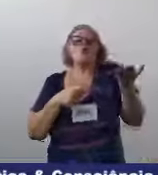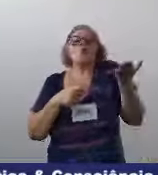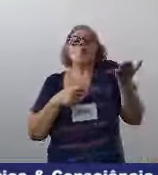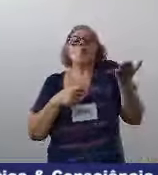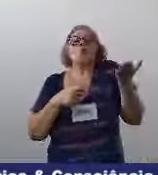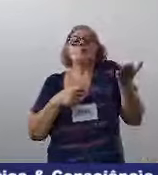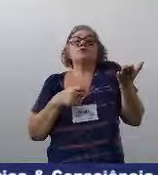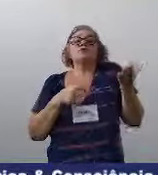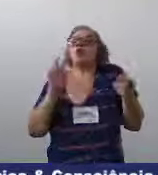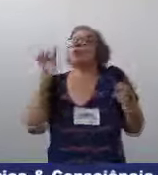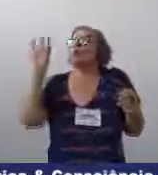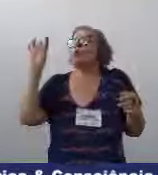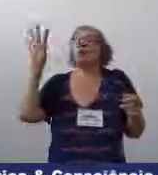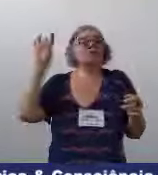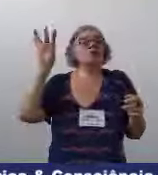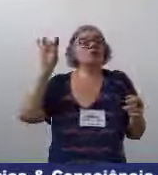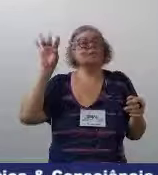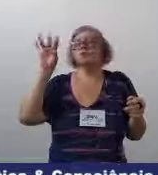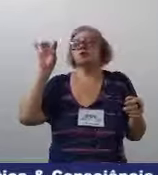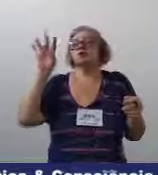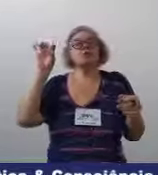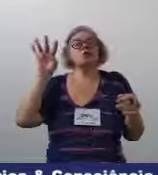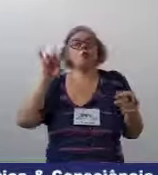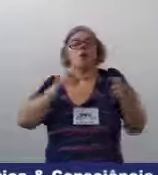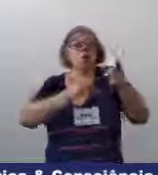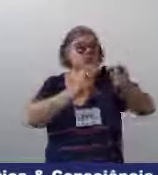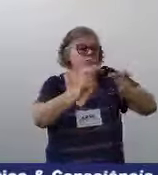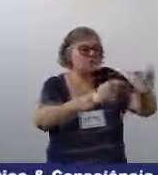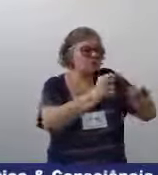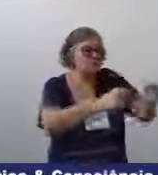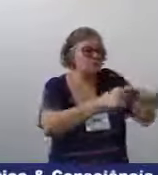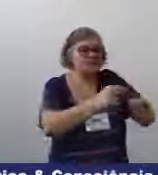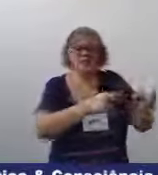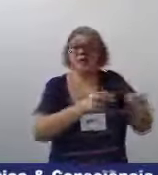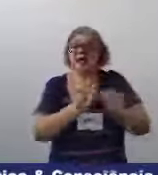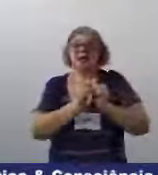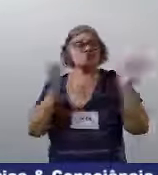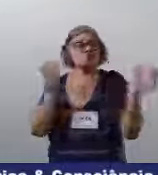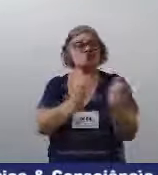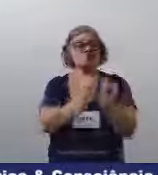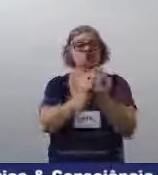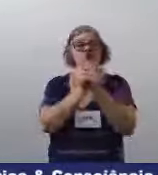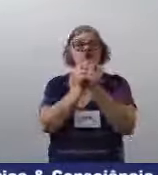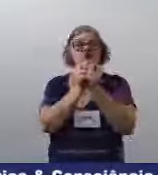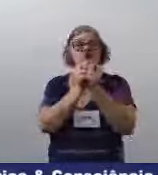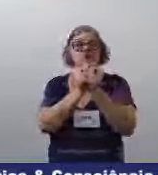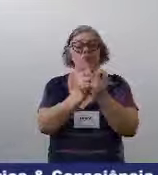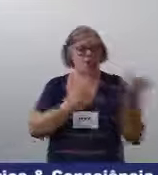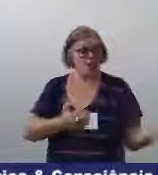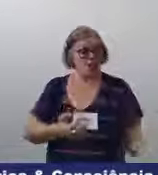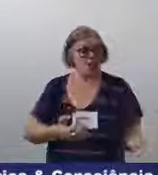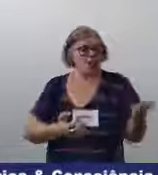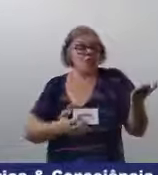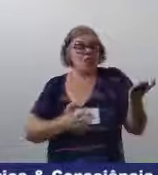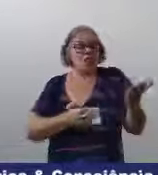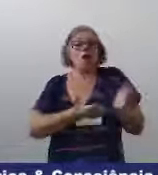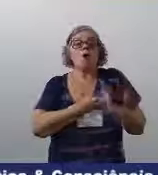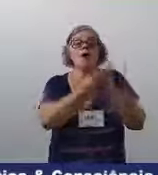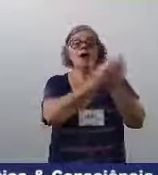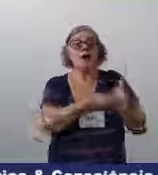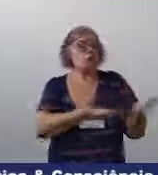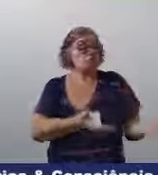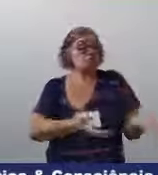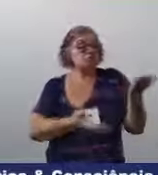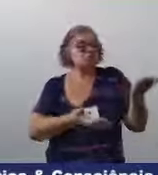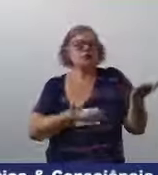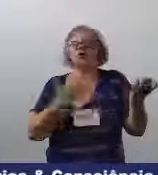ele flutua. É o único caso da natureza, porque ao se formarem os cristais fica um espaço vazio, que faz deslocar um volume